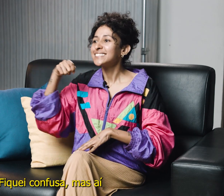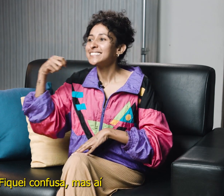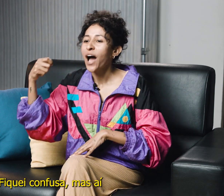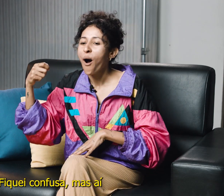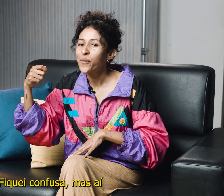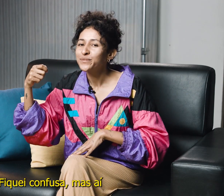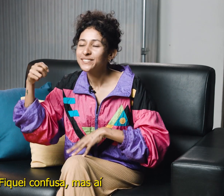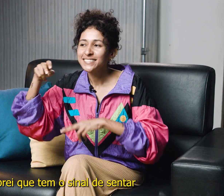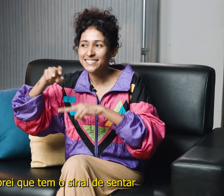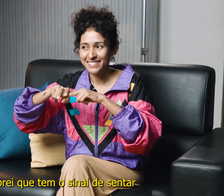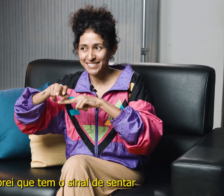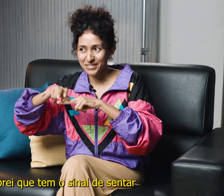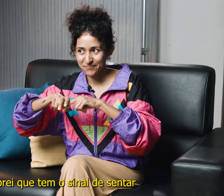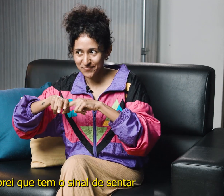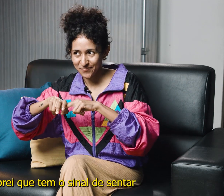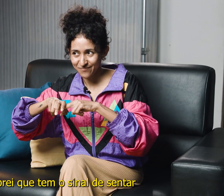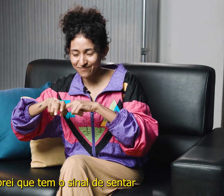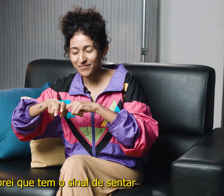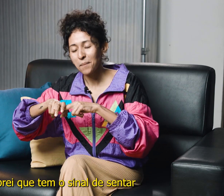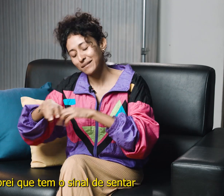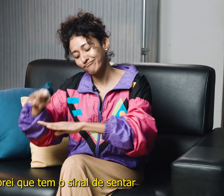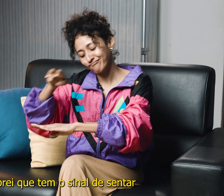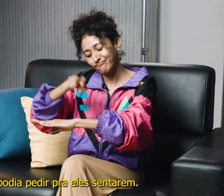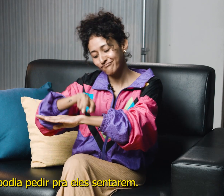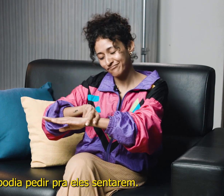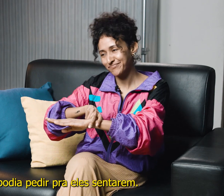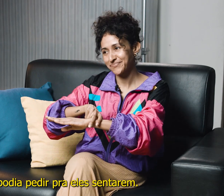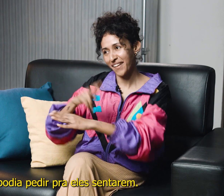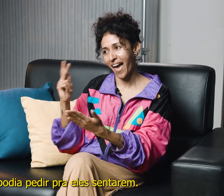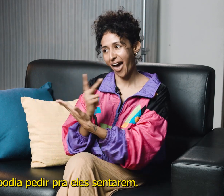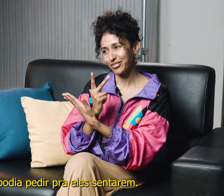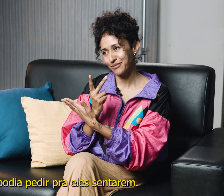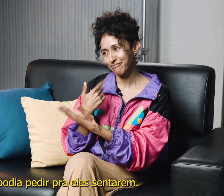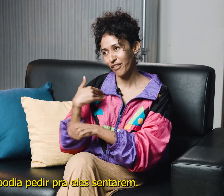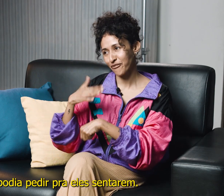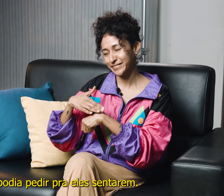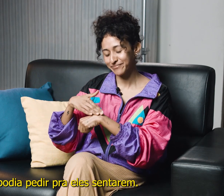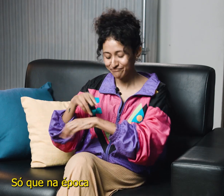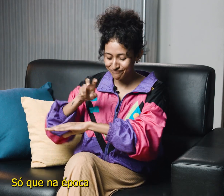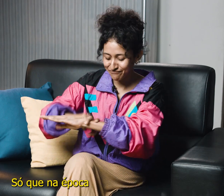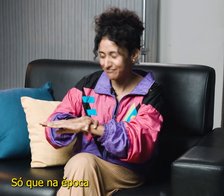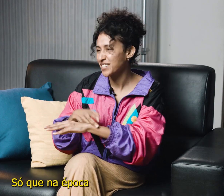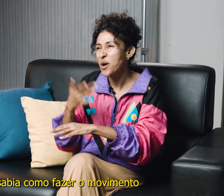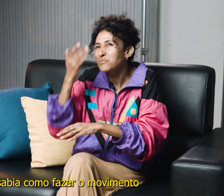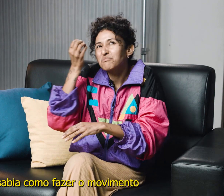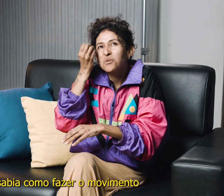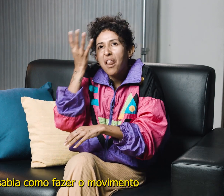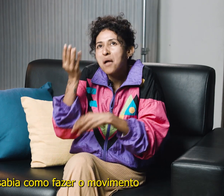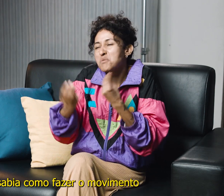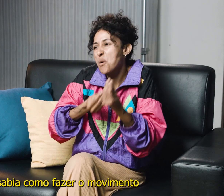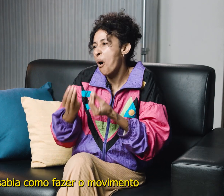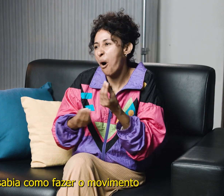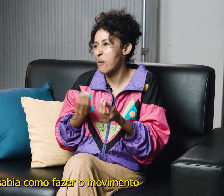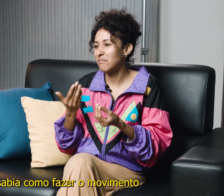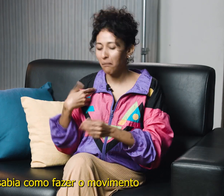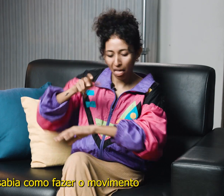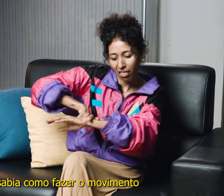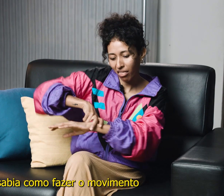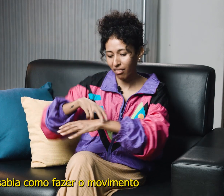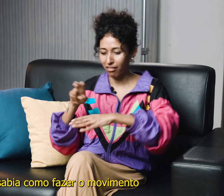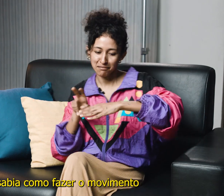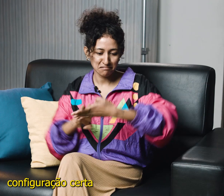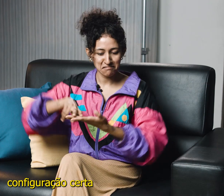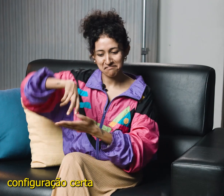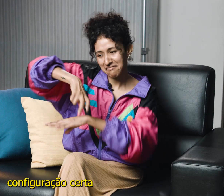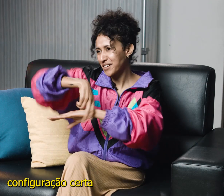fiquei confusa. Mas aí eu lembrei que tem o sinal de sentar, né? Que eu podia pedir para eles sentarem. Só que na época eu não sabia como fazer